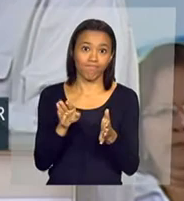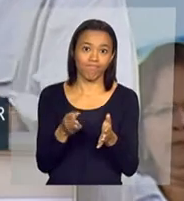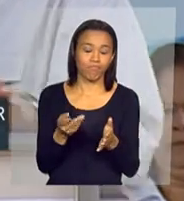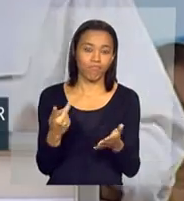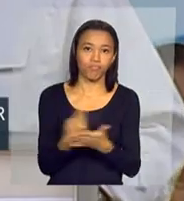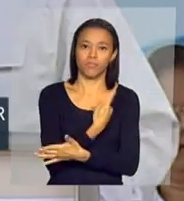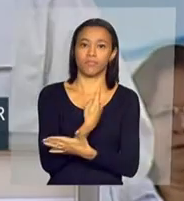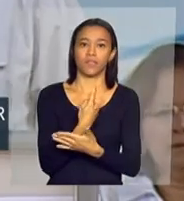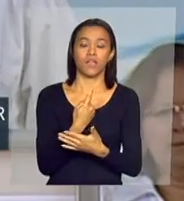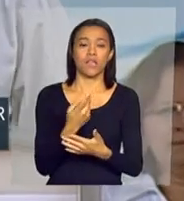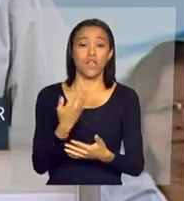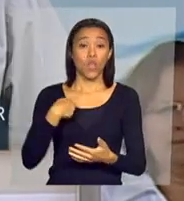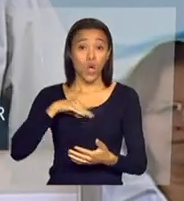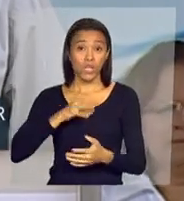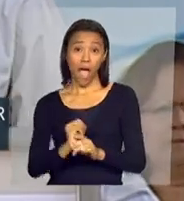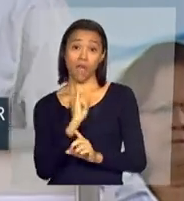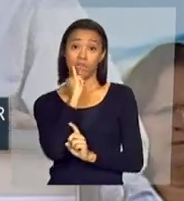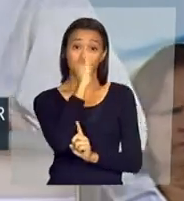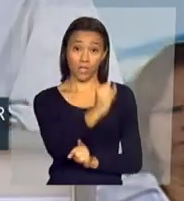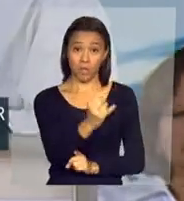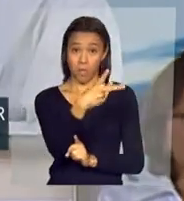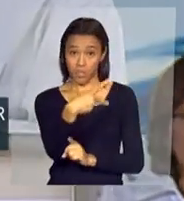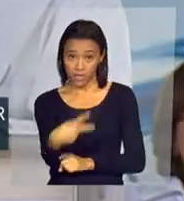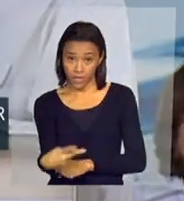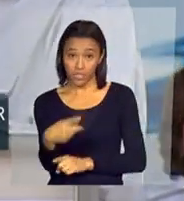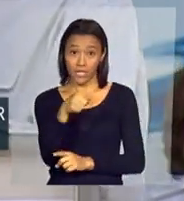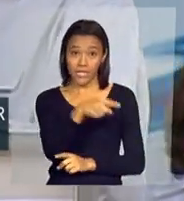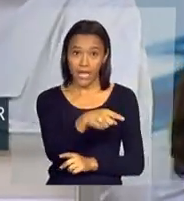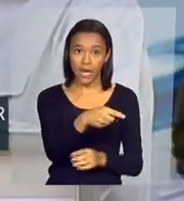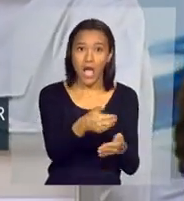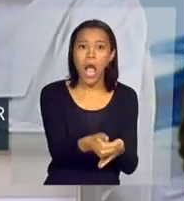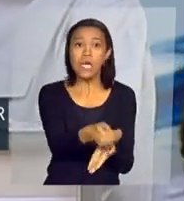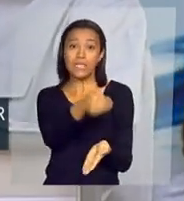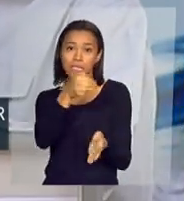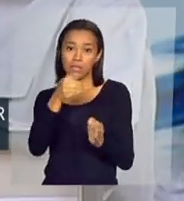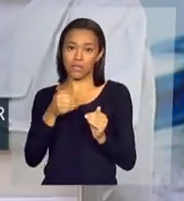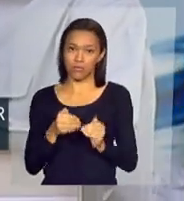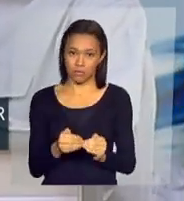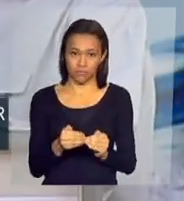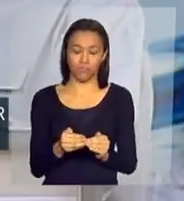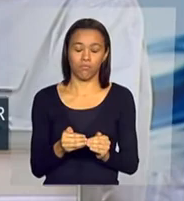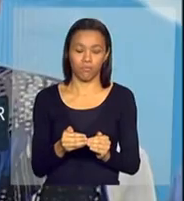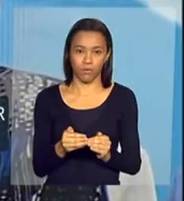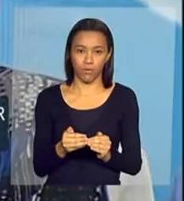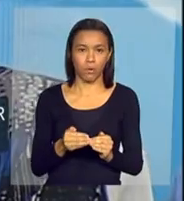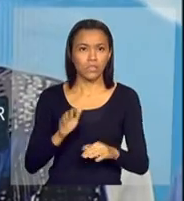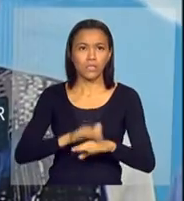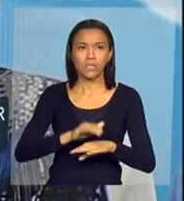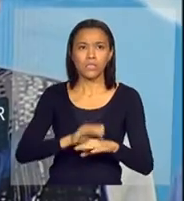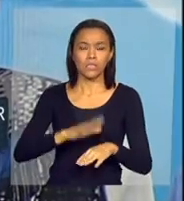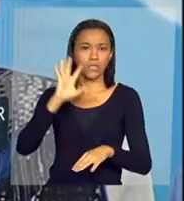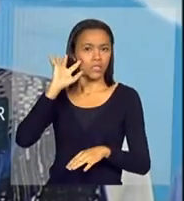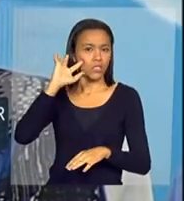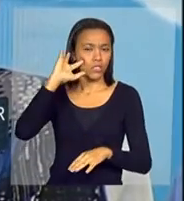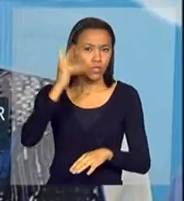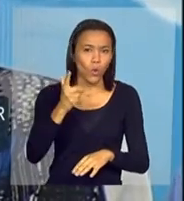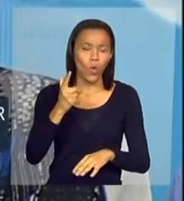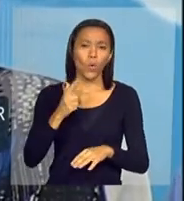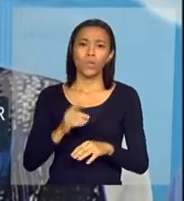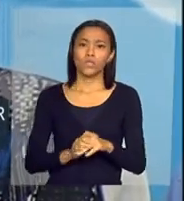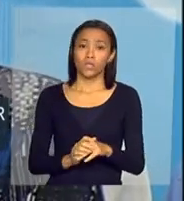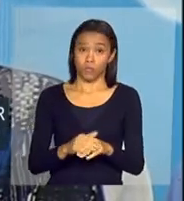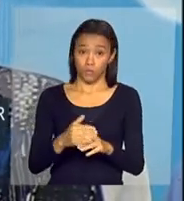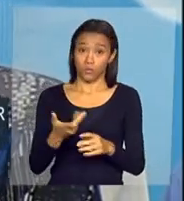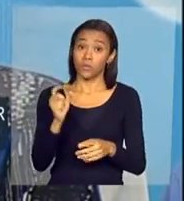comunicamos à presidenta Dilma e a presidenta se antecipou às decisões dos governos